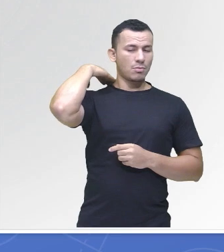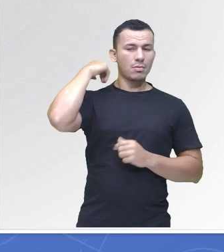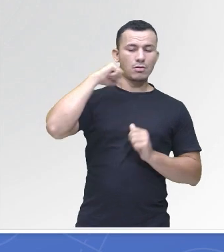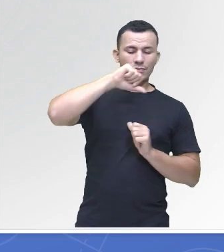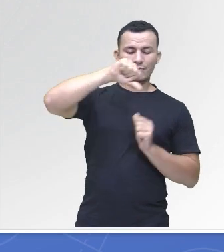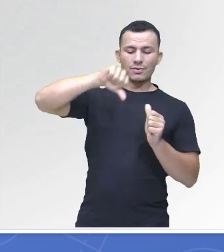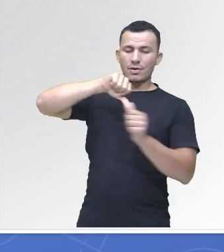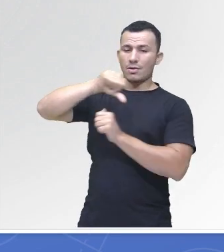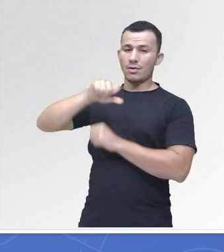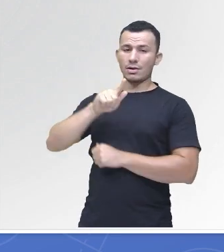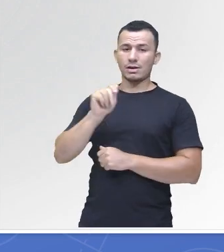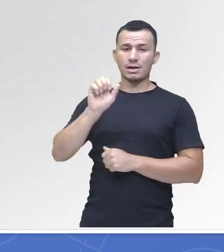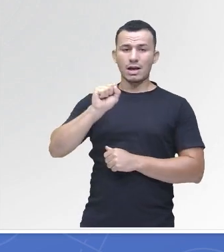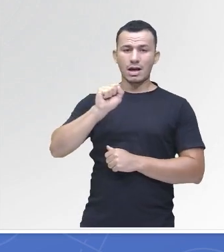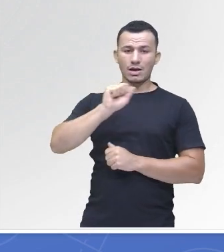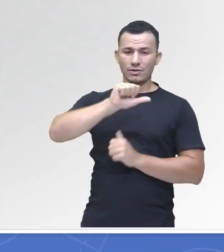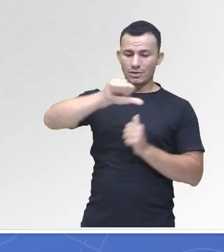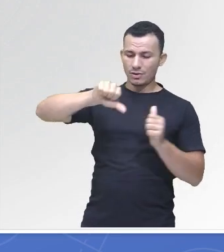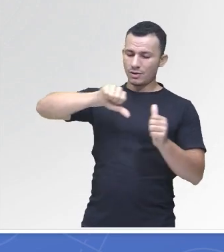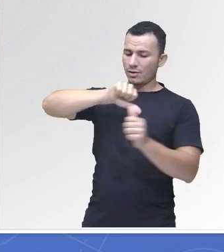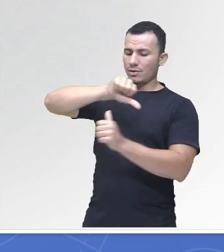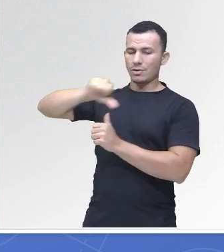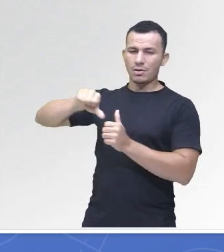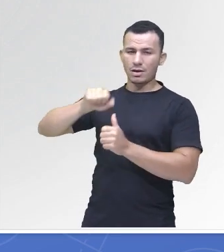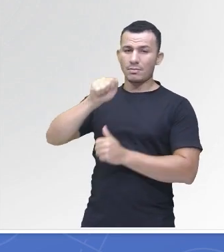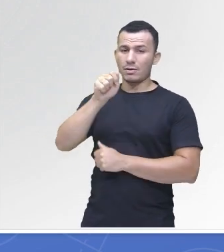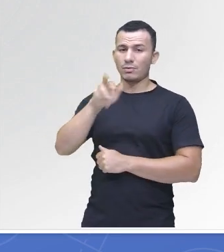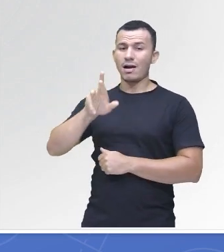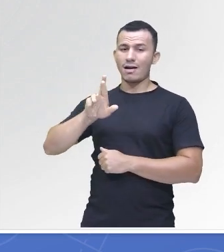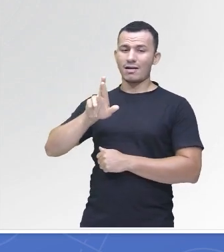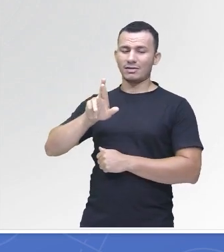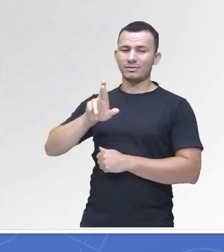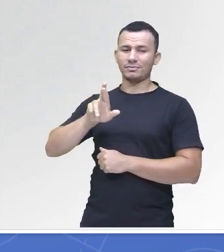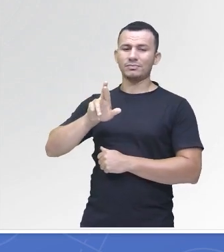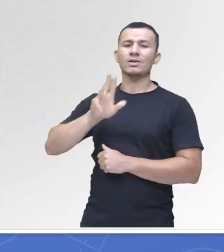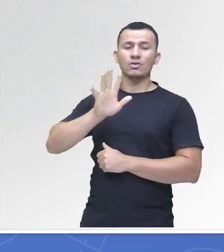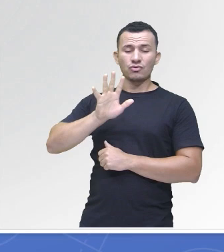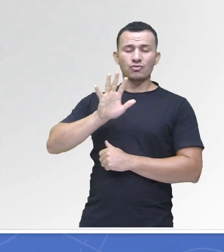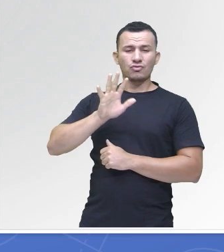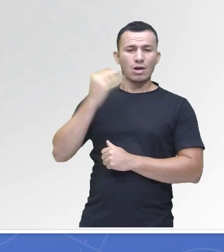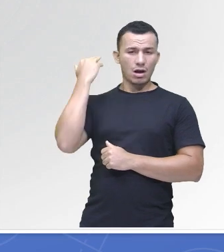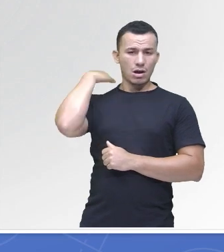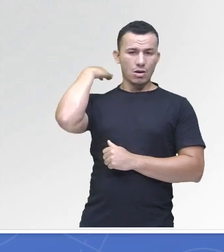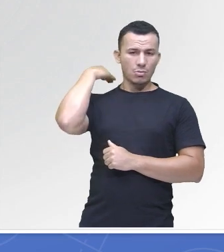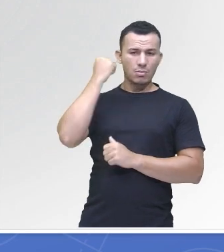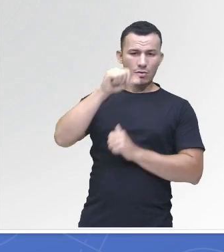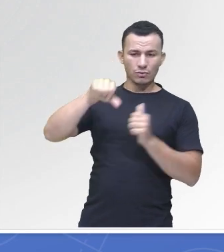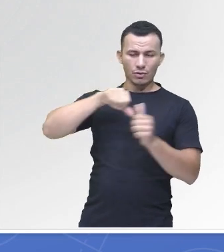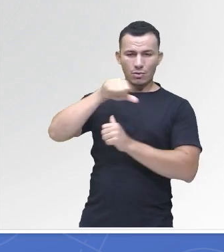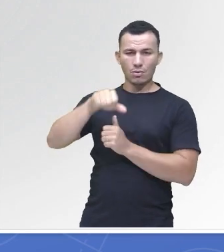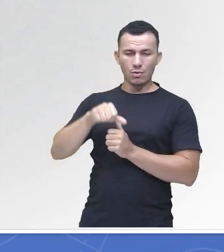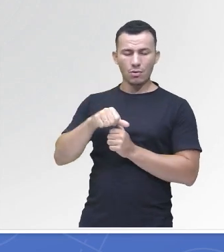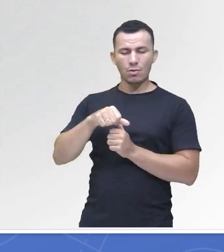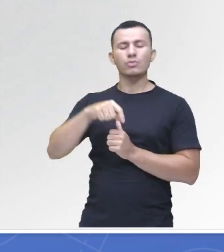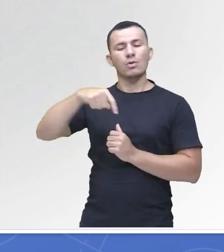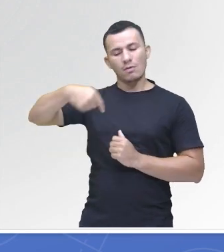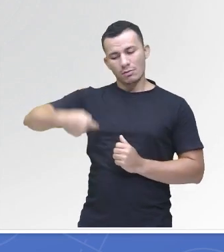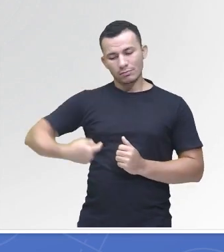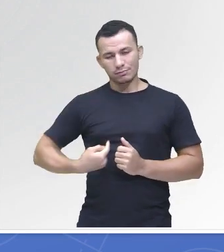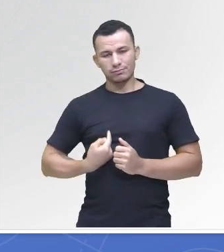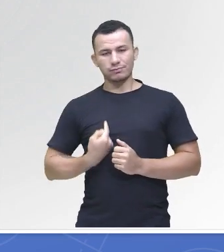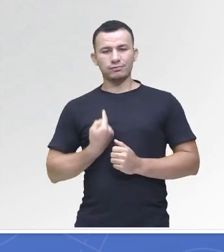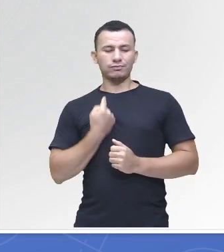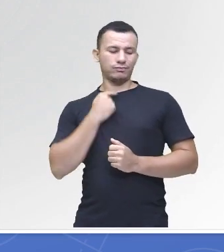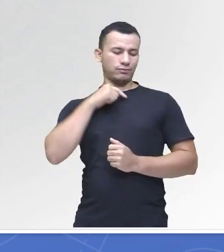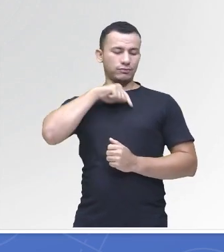Trocas gasosas, gás carbônico pelo gás oxigênio. Está rico ali em gás oxigênio, olha só, voltou para